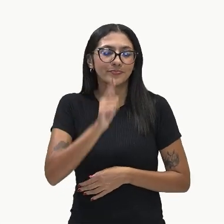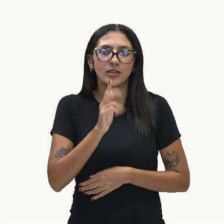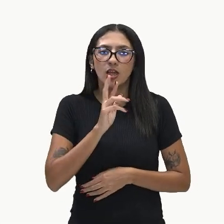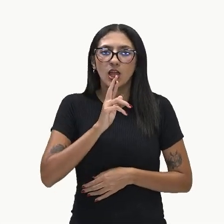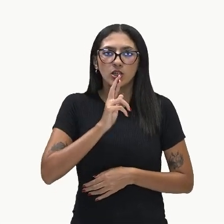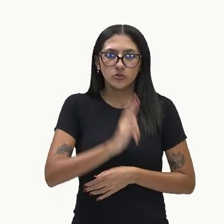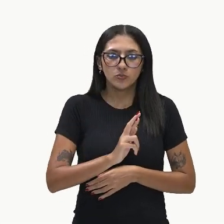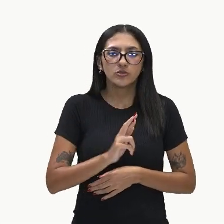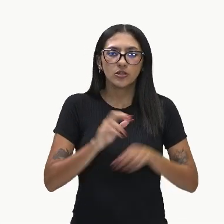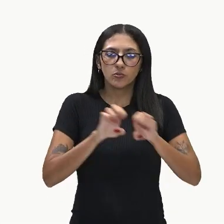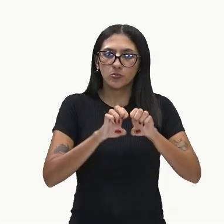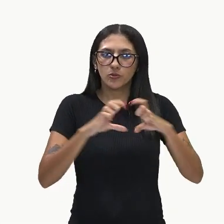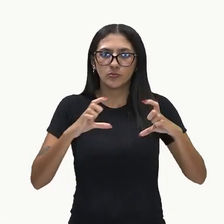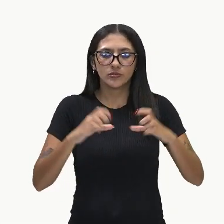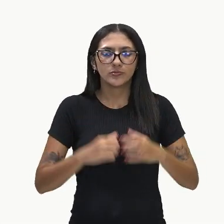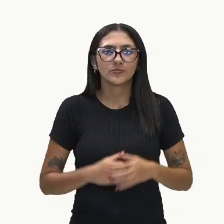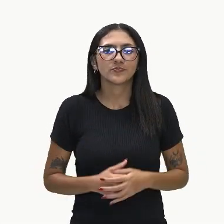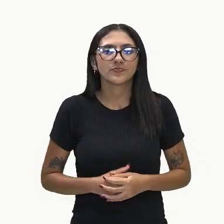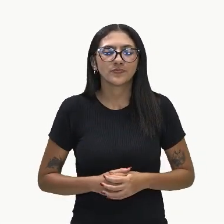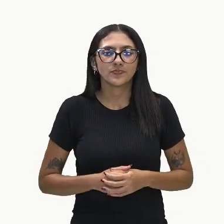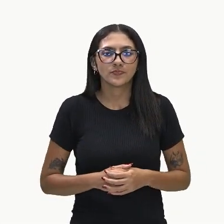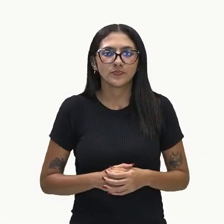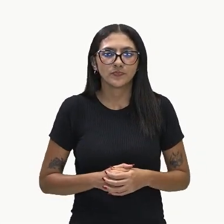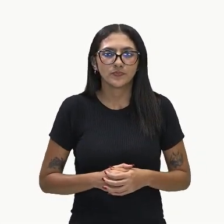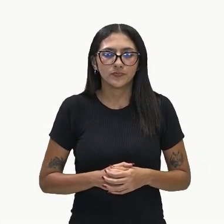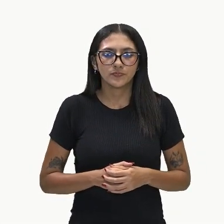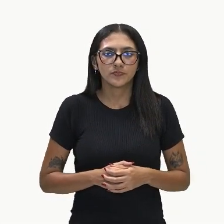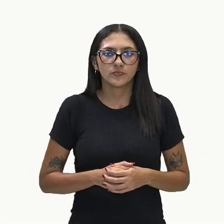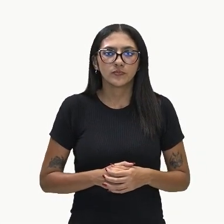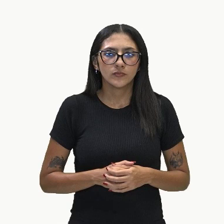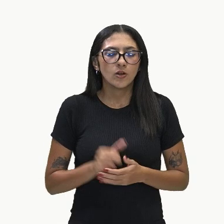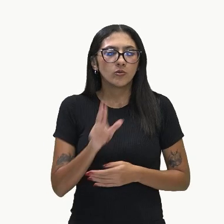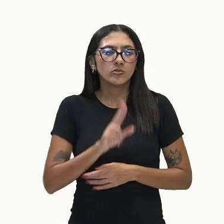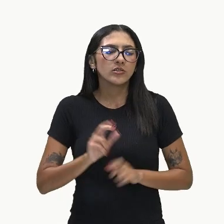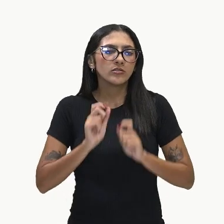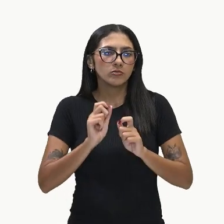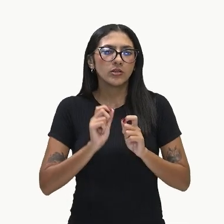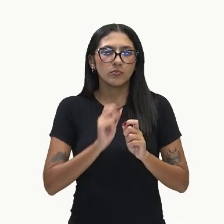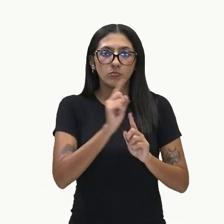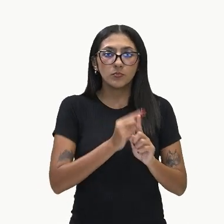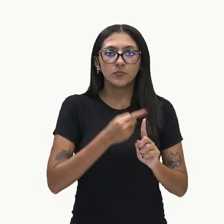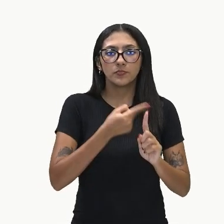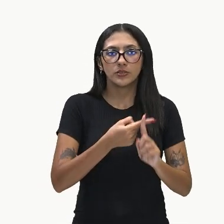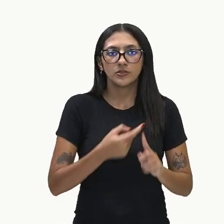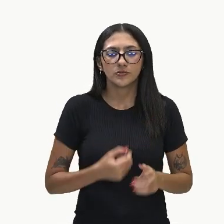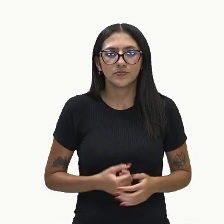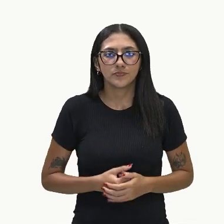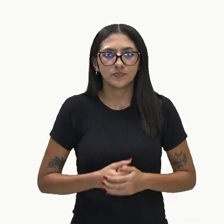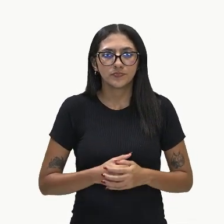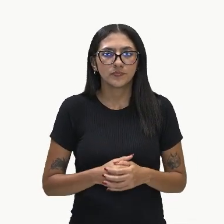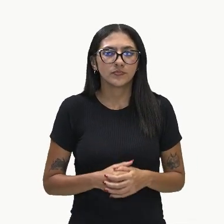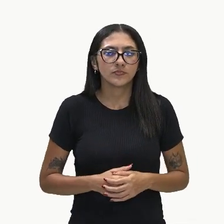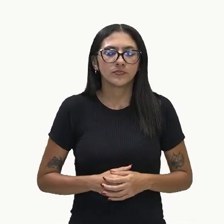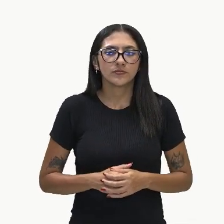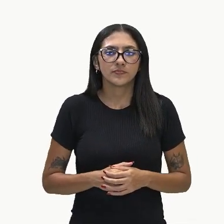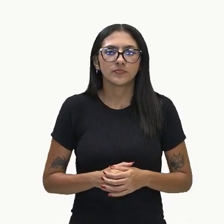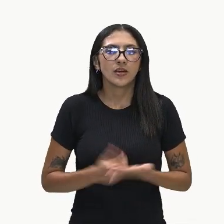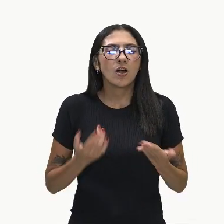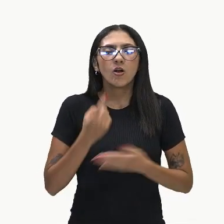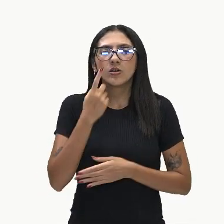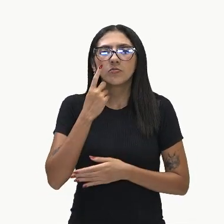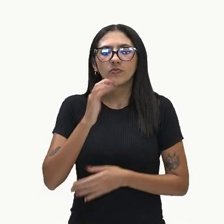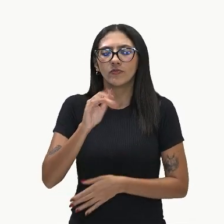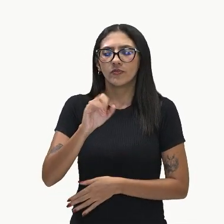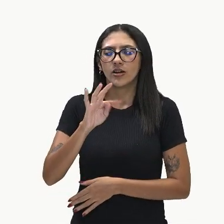sistema de equação, tá bom? Aqui pelo método da adição. Vamos agora ver